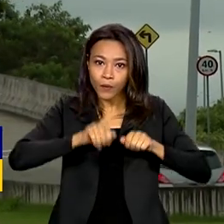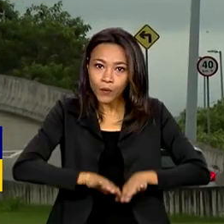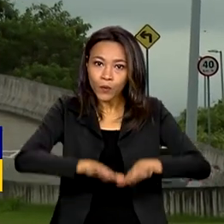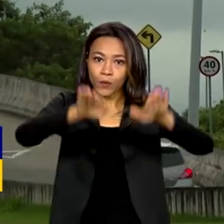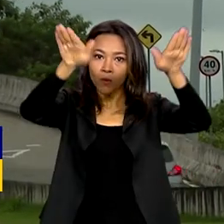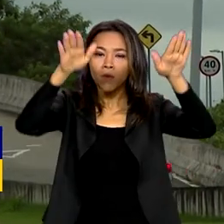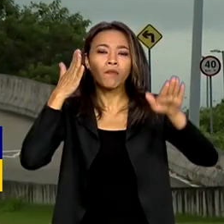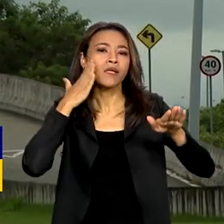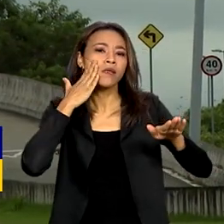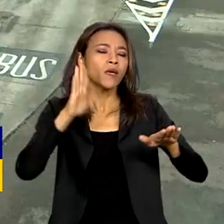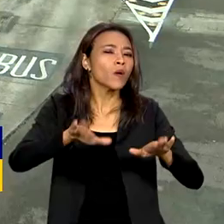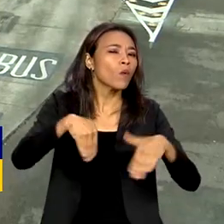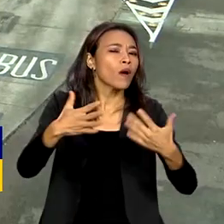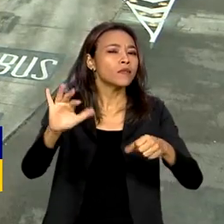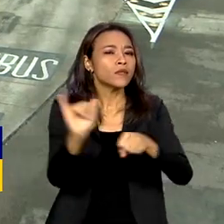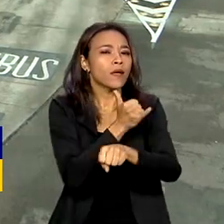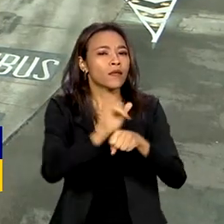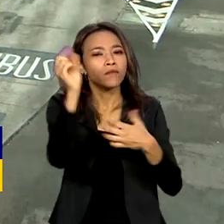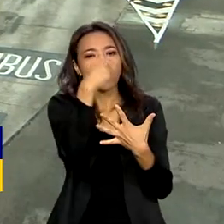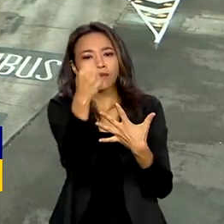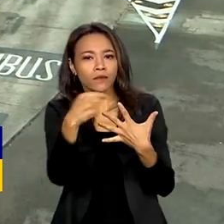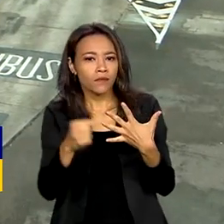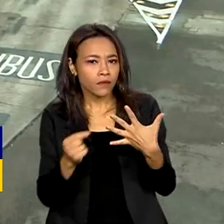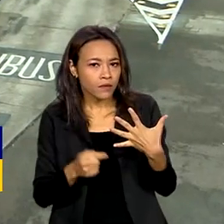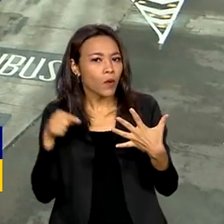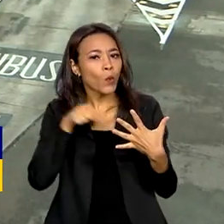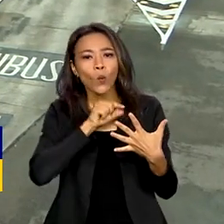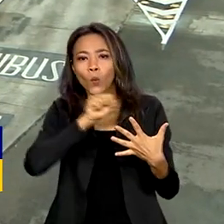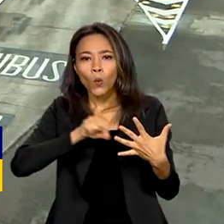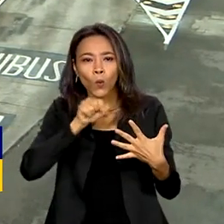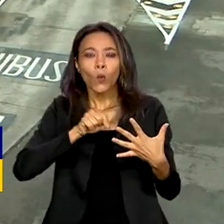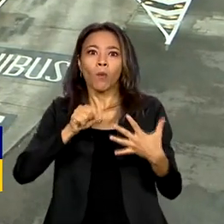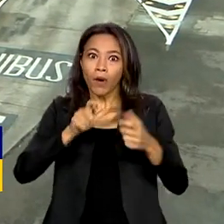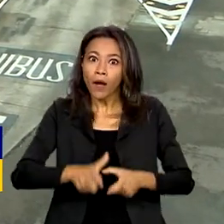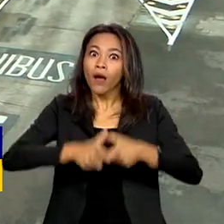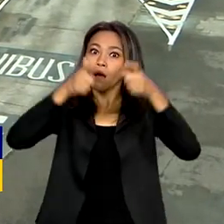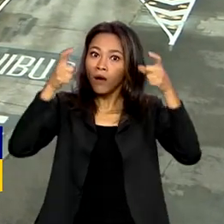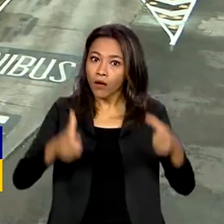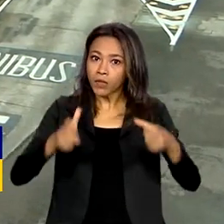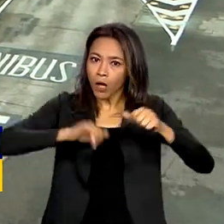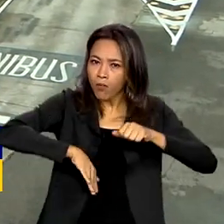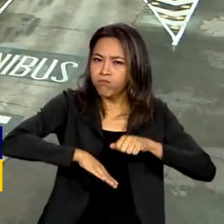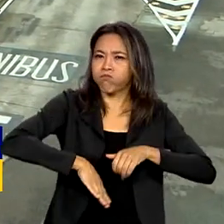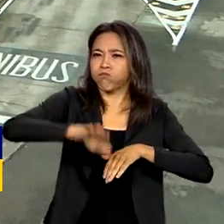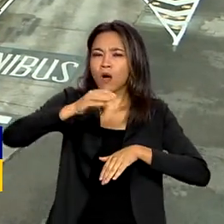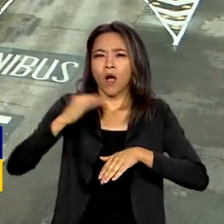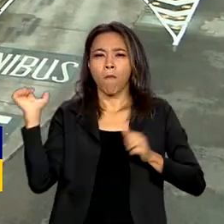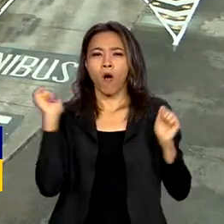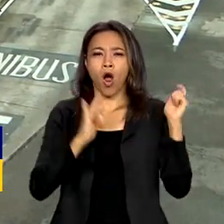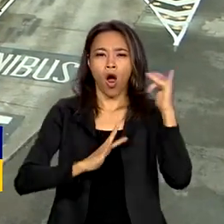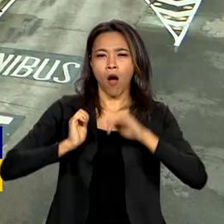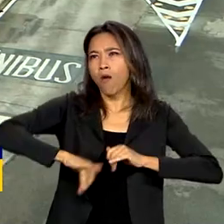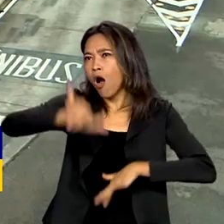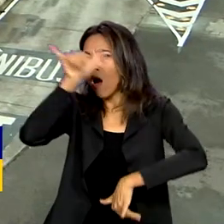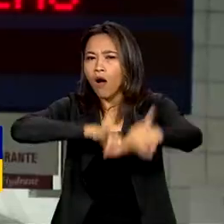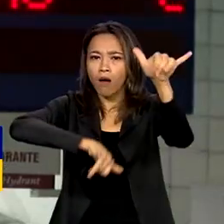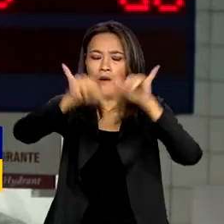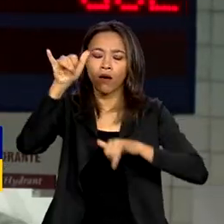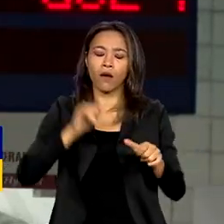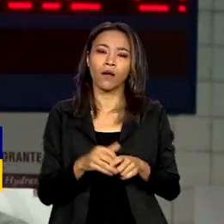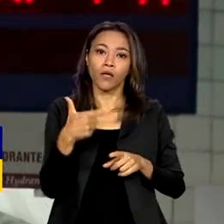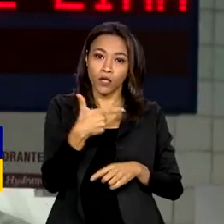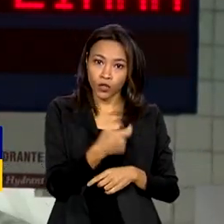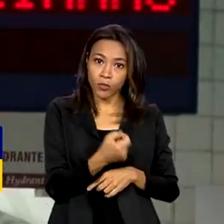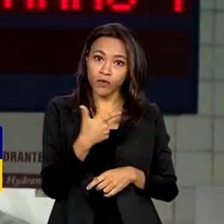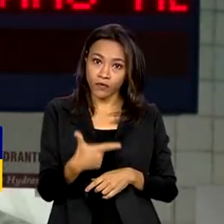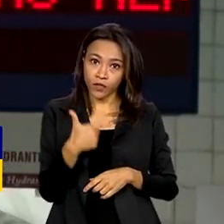definir quais medidas adotar na recuperação da capacidade operacional do terminal. Em 2022, a empresa